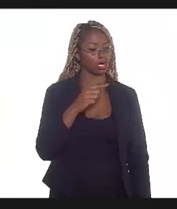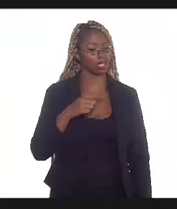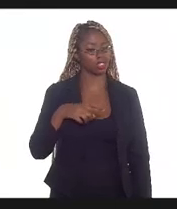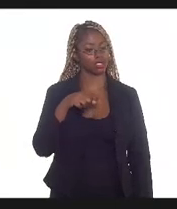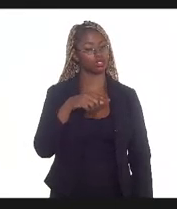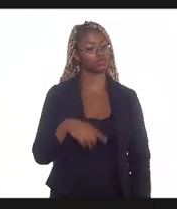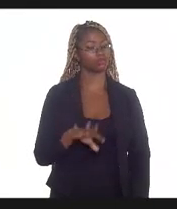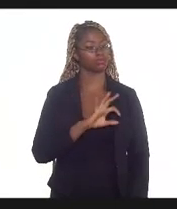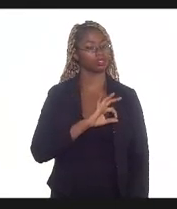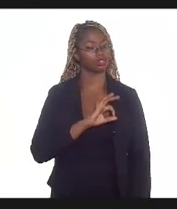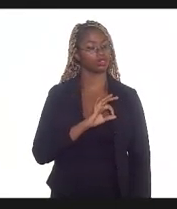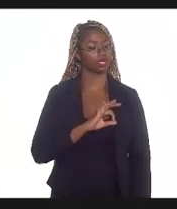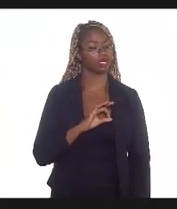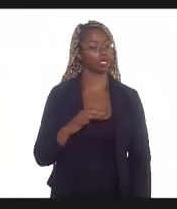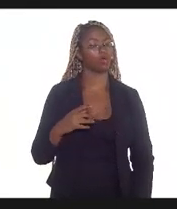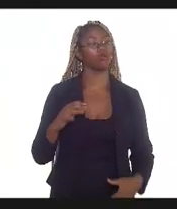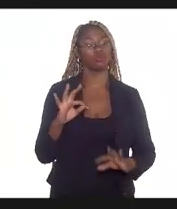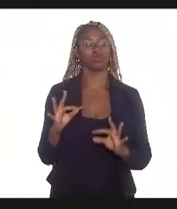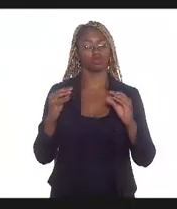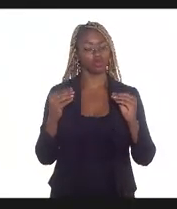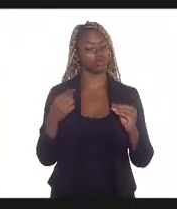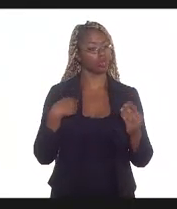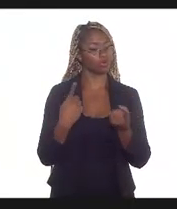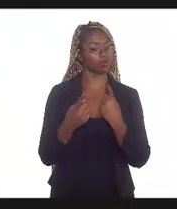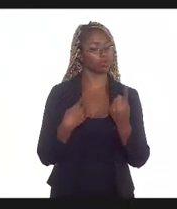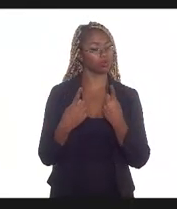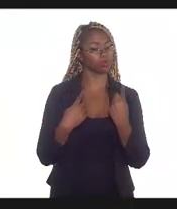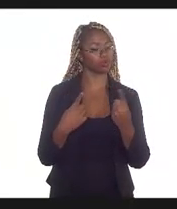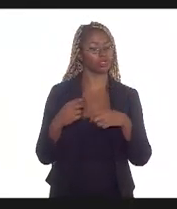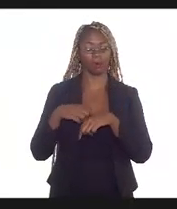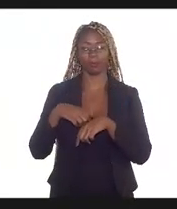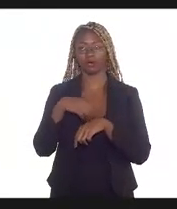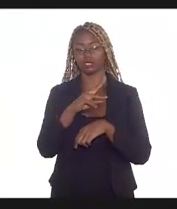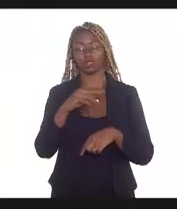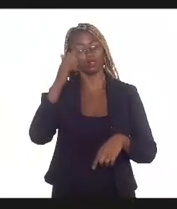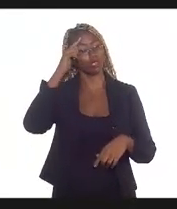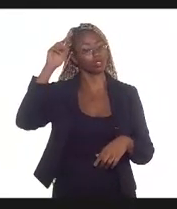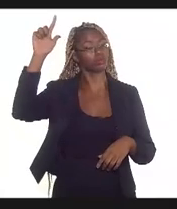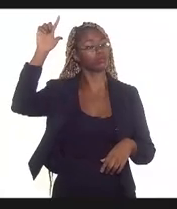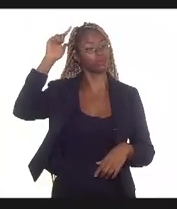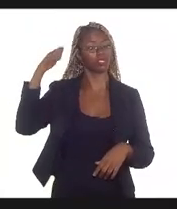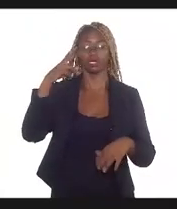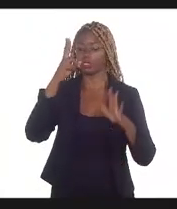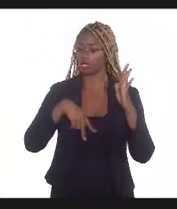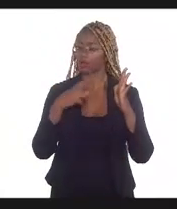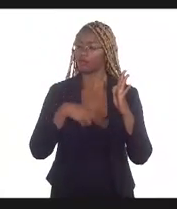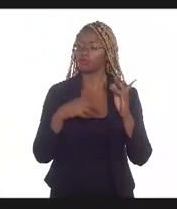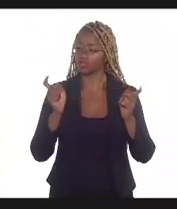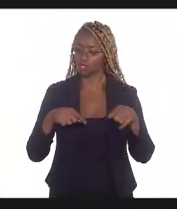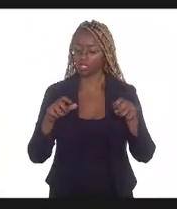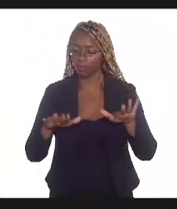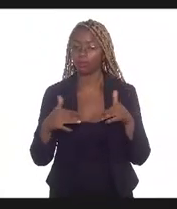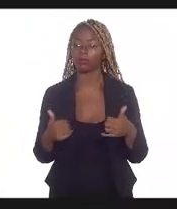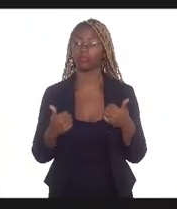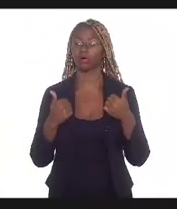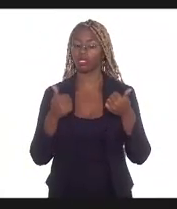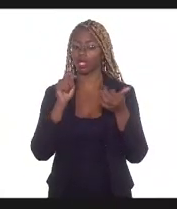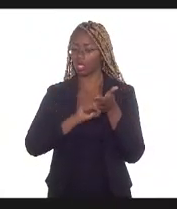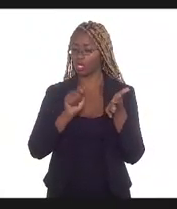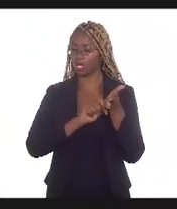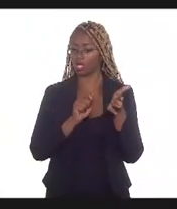inspetor Ricardo da Guarda Municipal, e agora em deslocamento, mando uma mensagem para o deputado Luiz Paulo, e com a vista a gente consegue otimizar aí a redação do